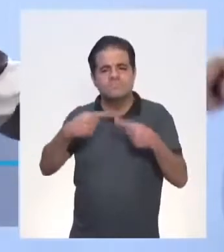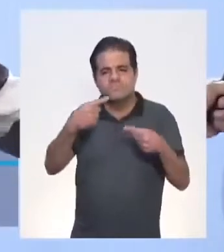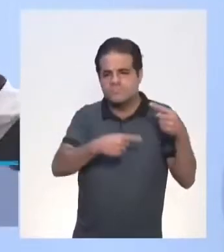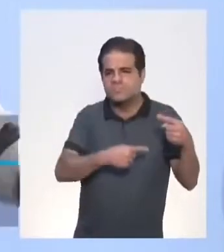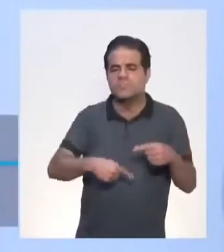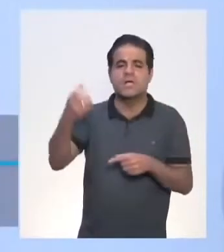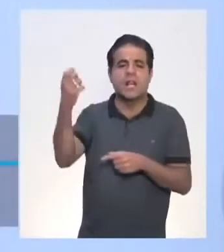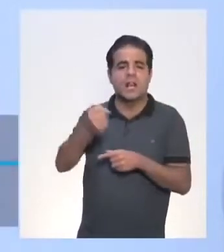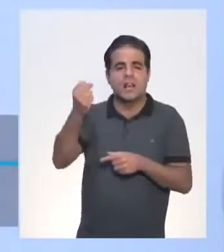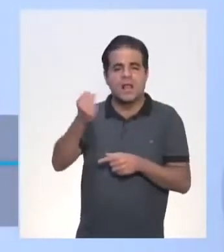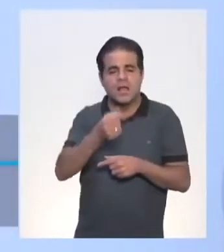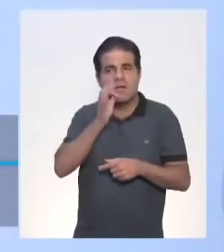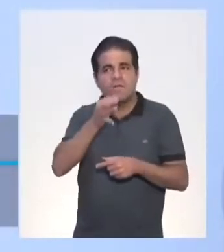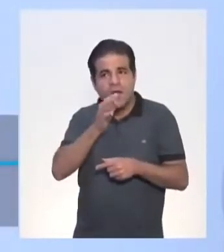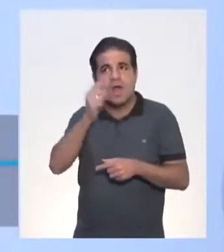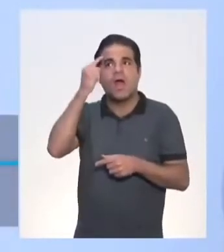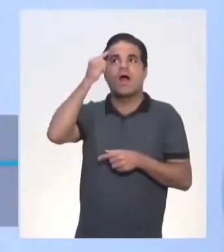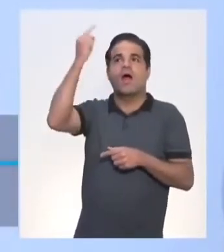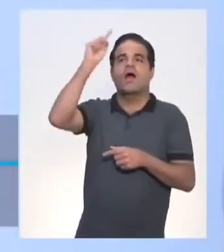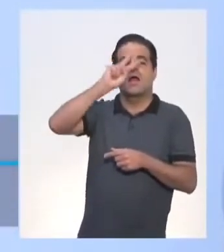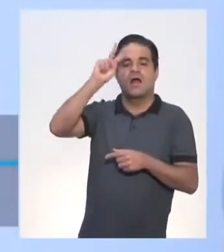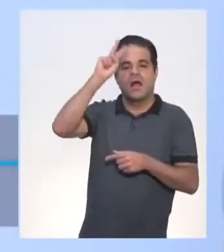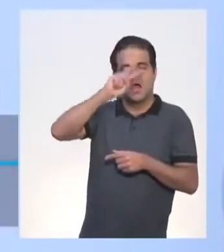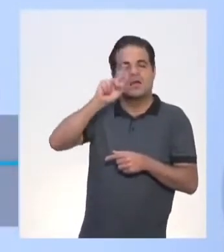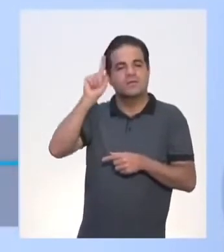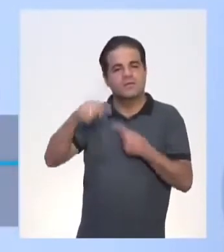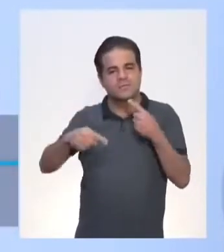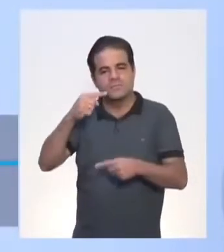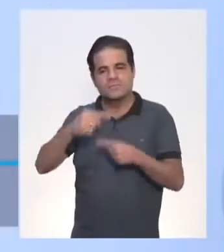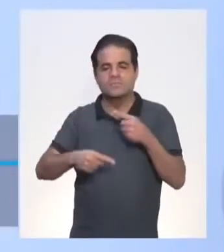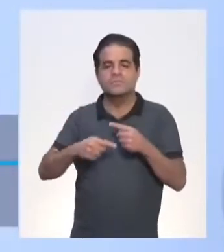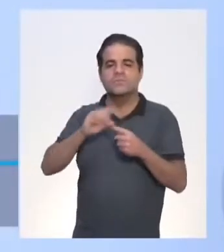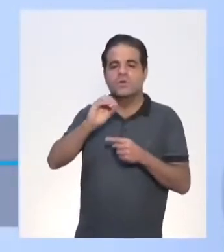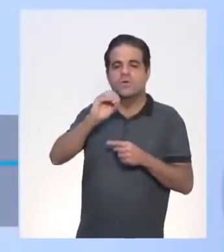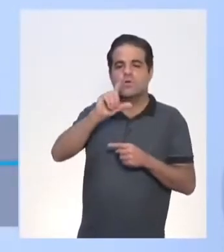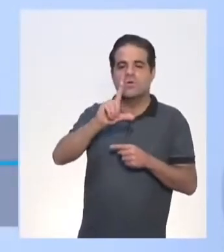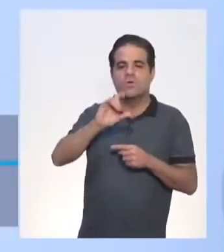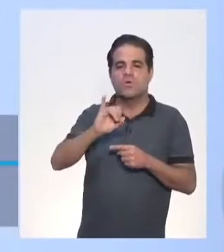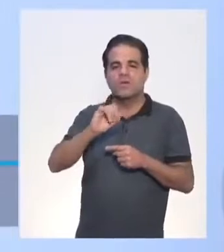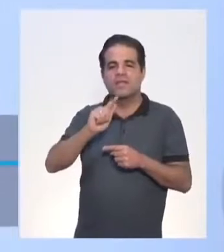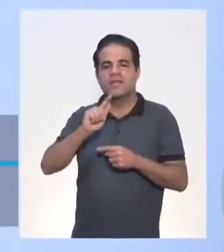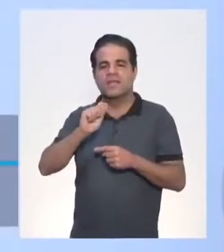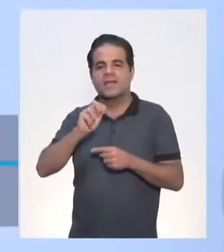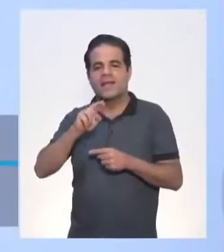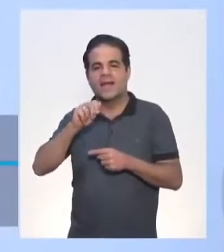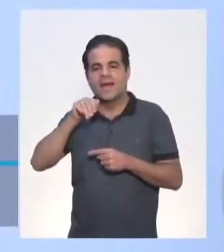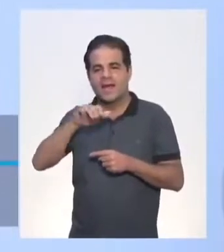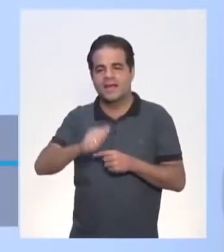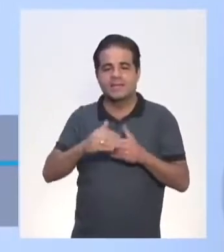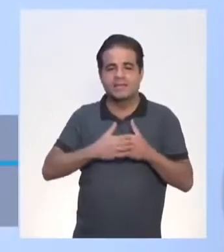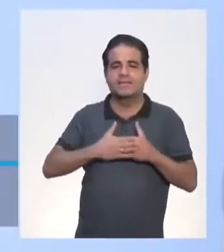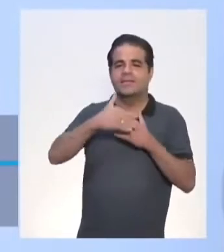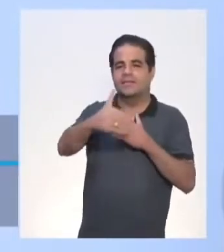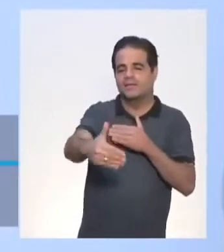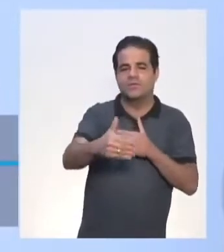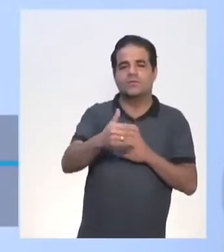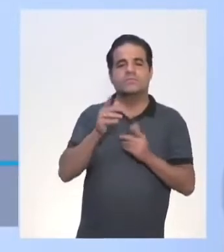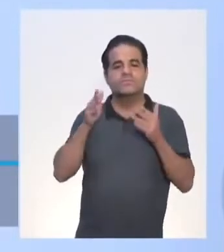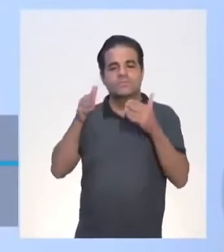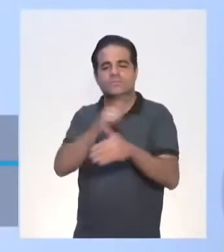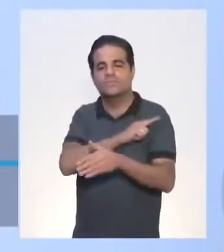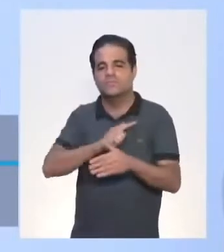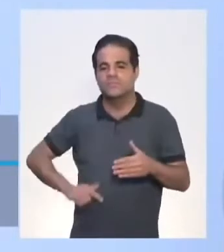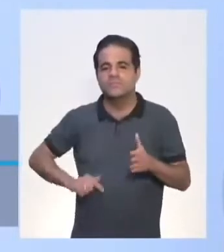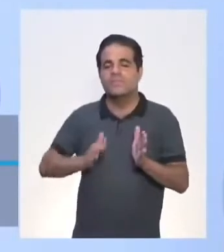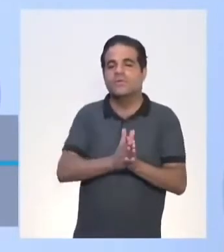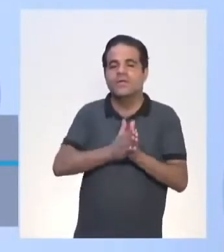com leite, nós estamos falando, então, da República Oligárquica e nos referimos aos governadores,